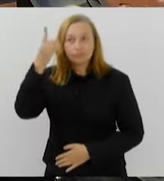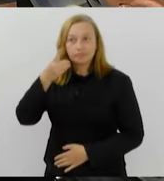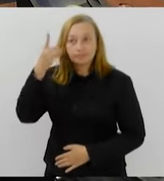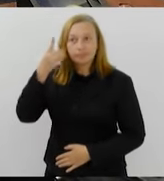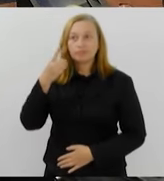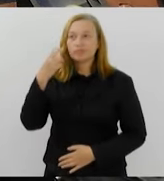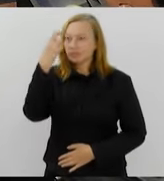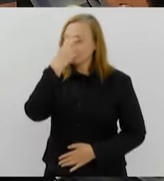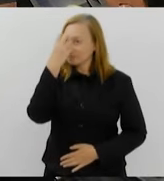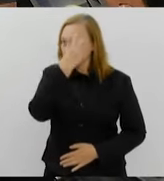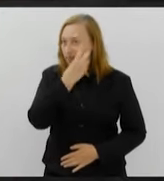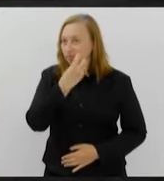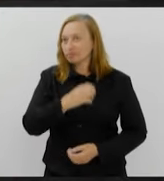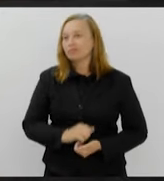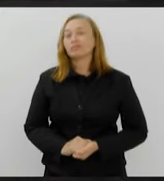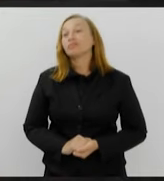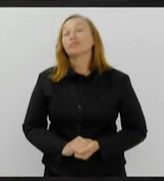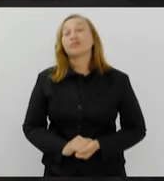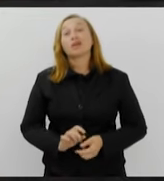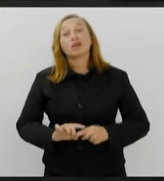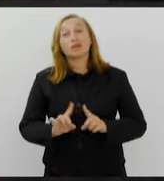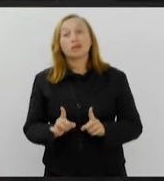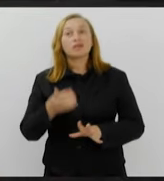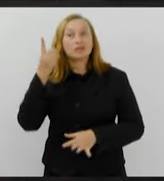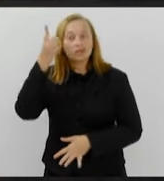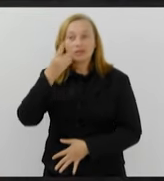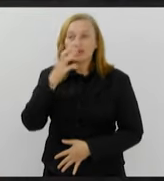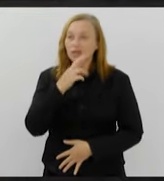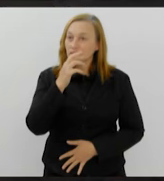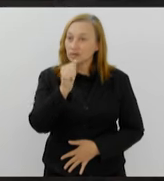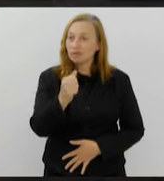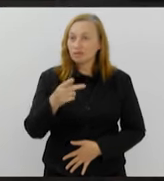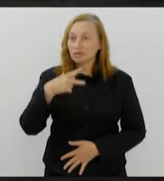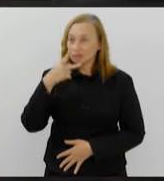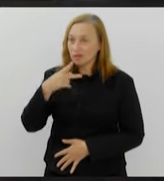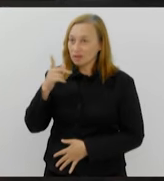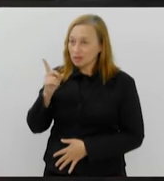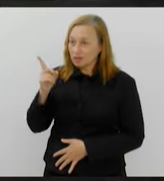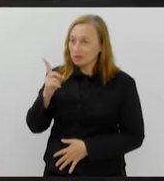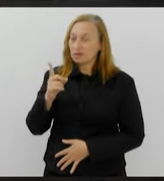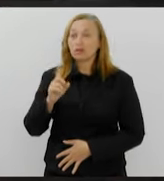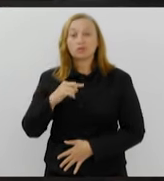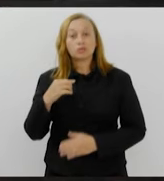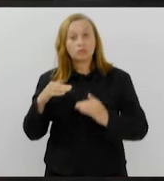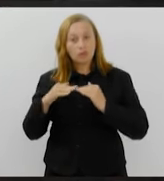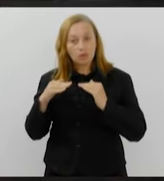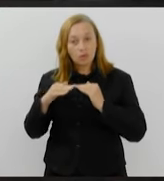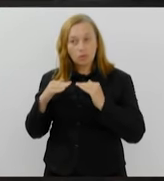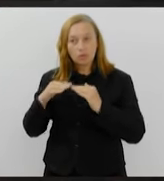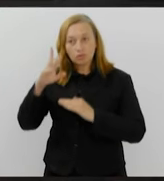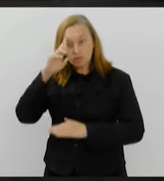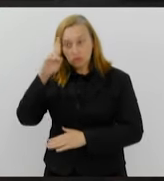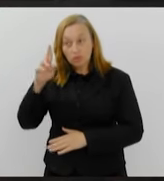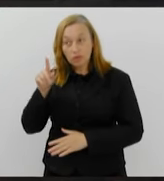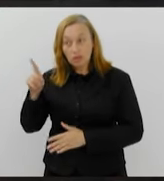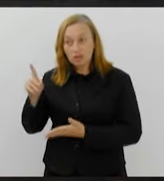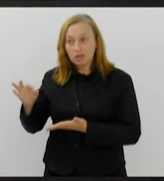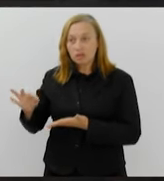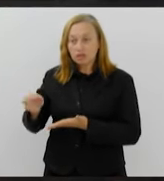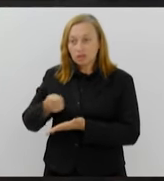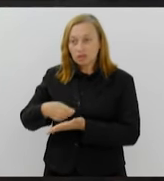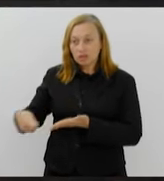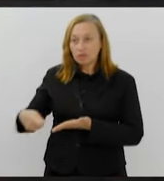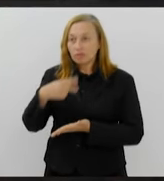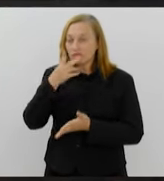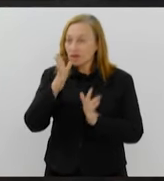Verônica Lima apesar de do deputado amuni ter sido citado a gente num acordo com vossa excelência ele se inscreveu para falar no